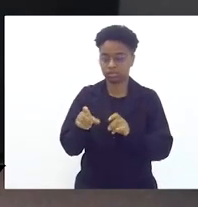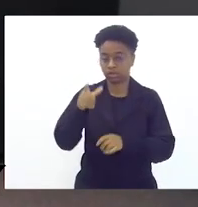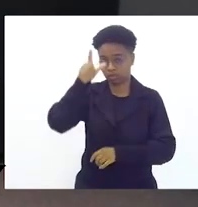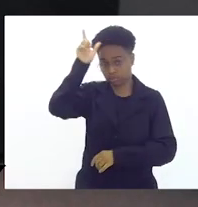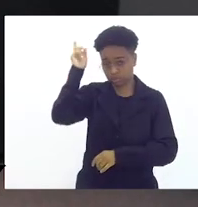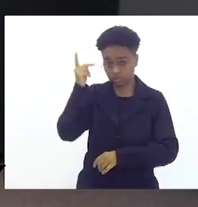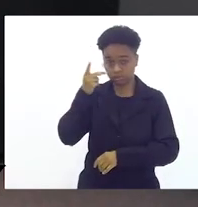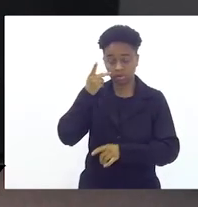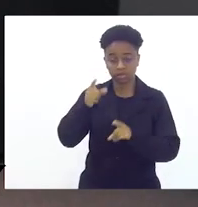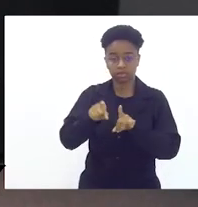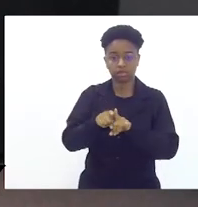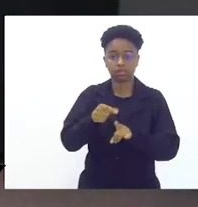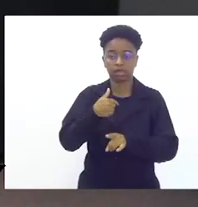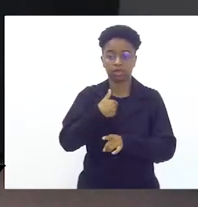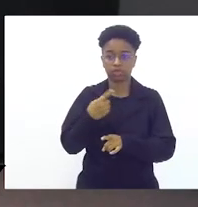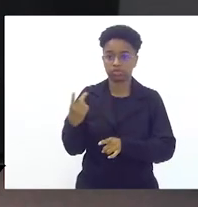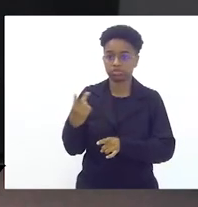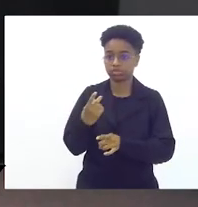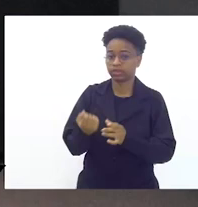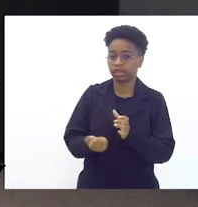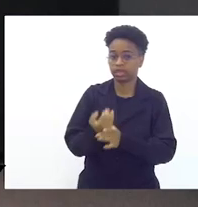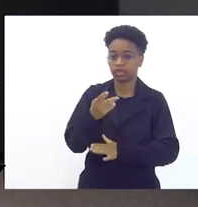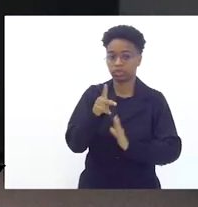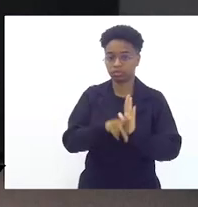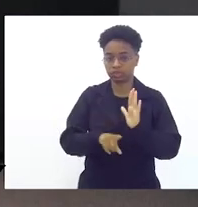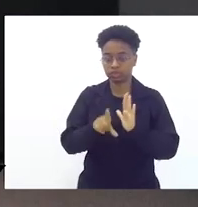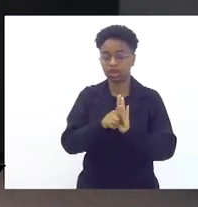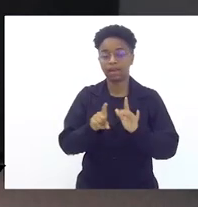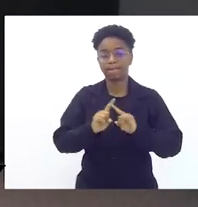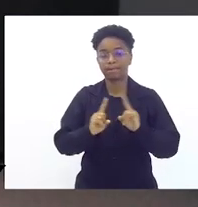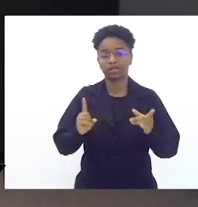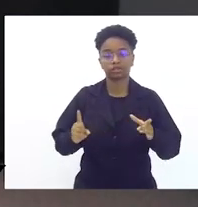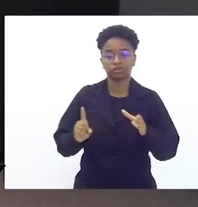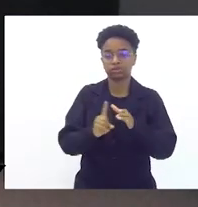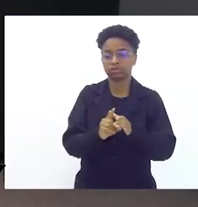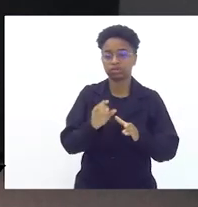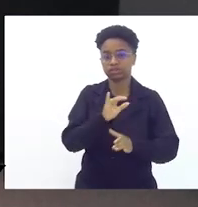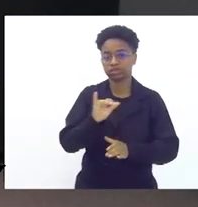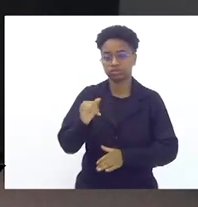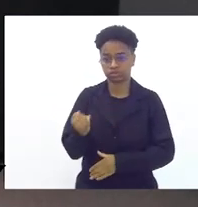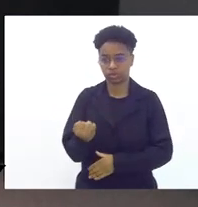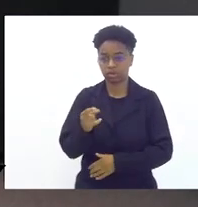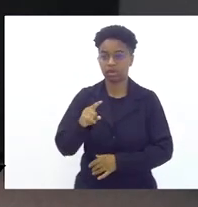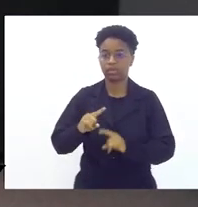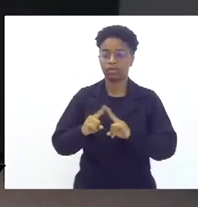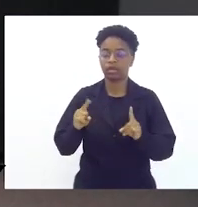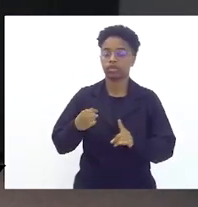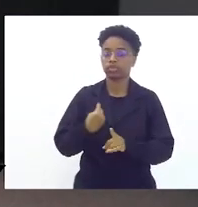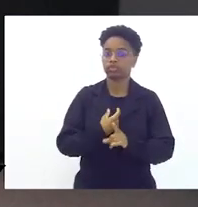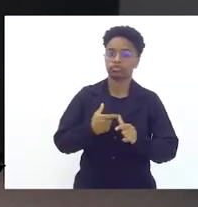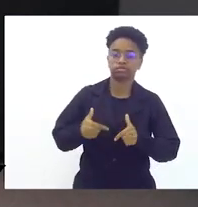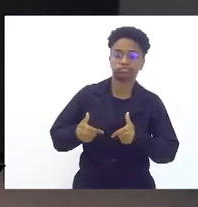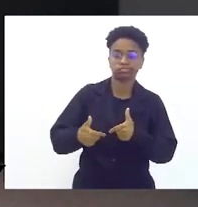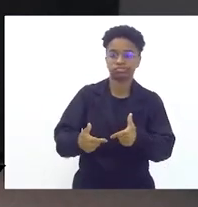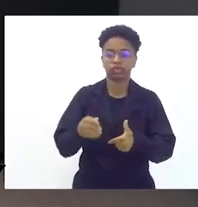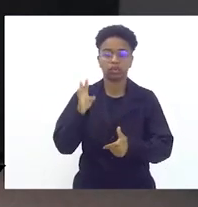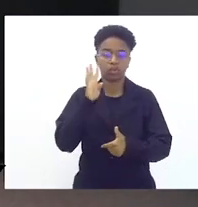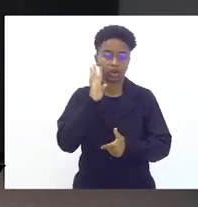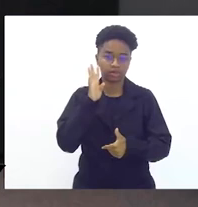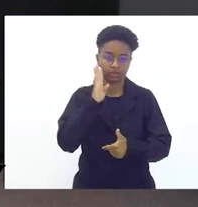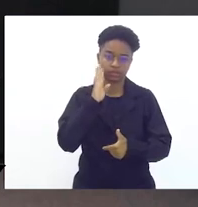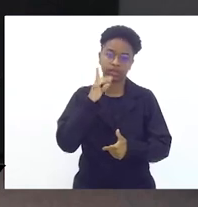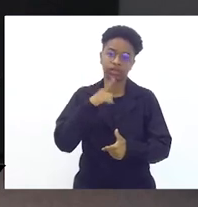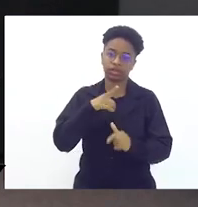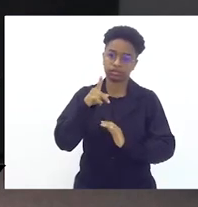além de autores nós somos também da ccj então está na Dupla situação porque Vamos enfrentar nessa quarta-feira